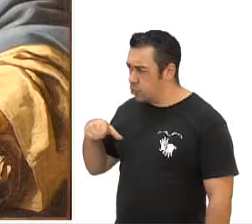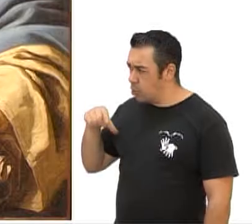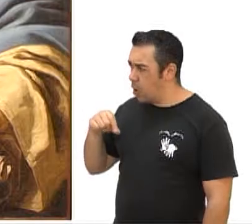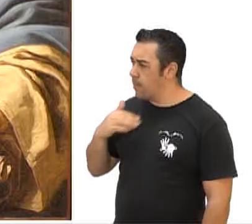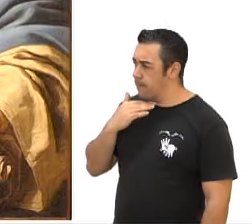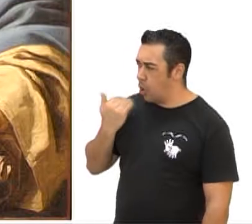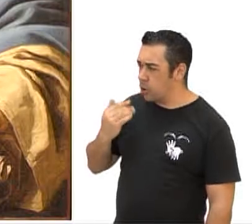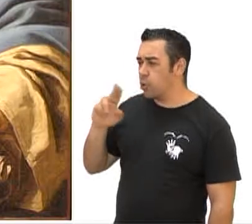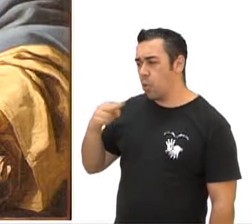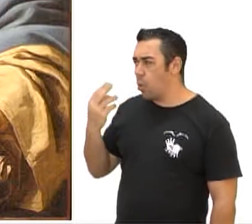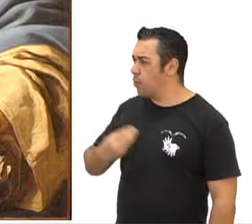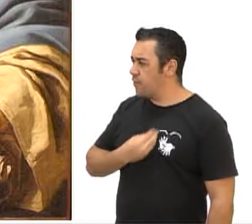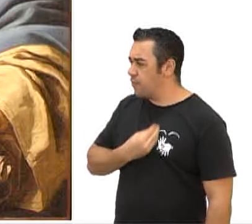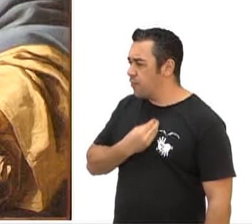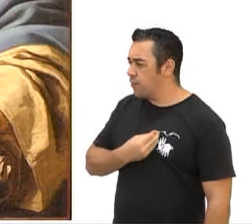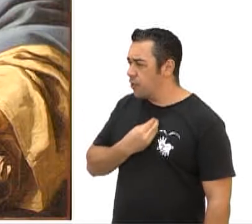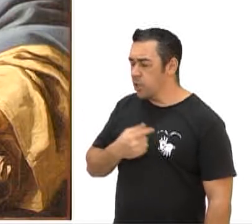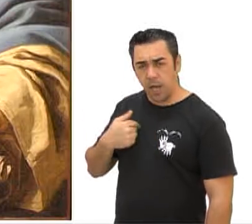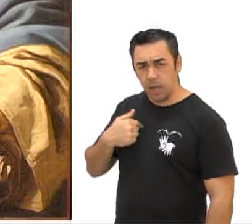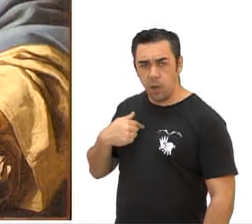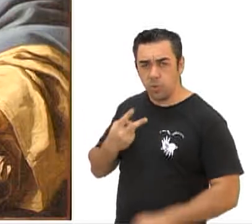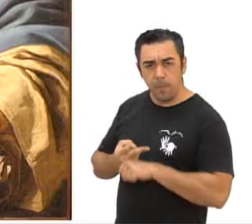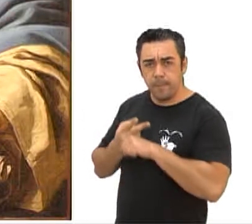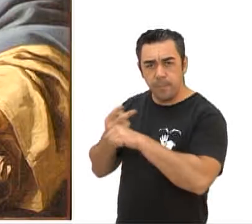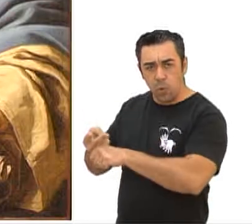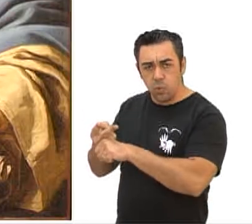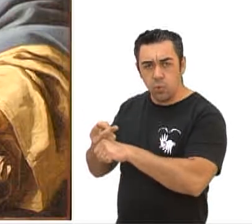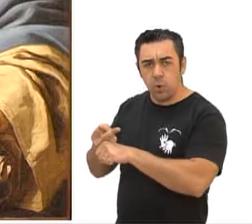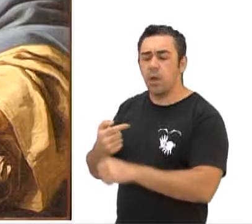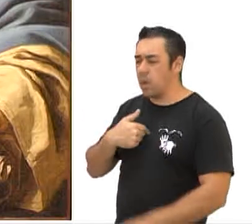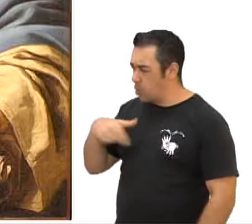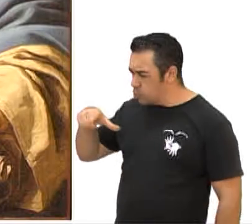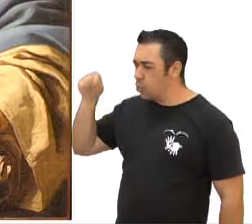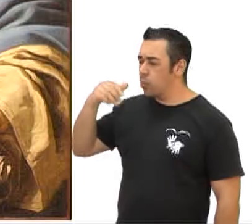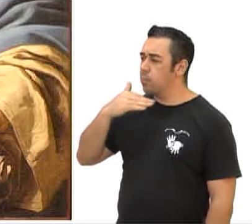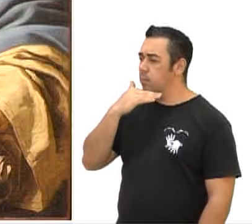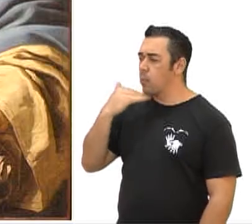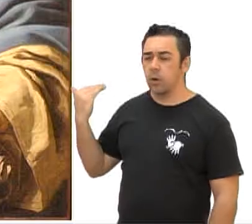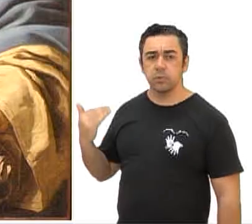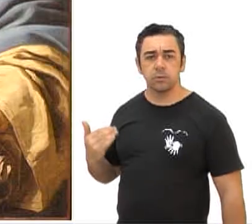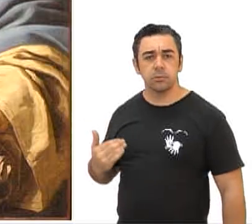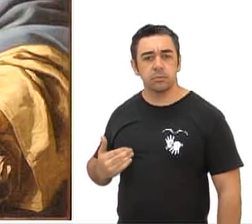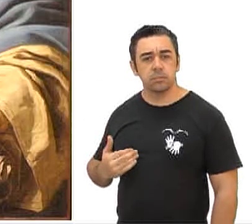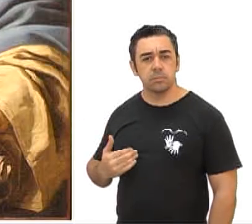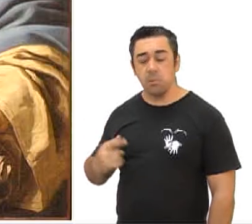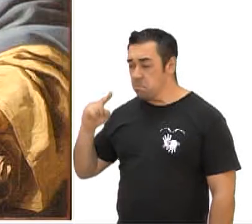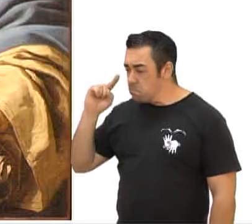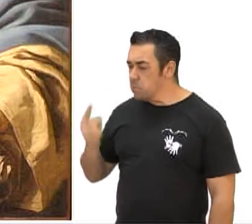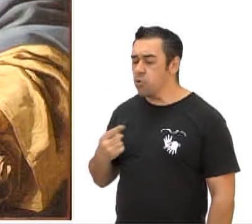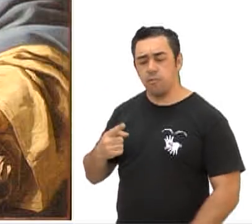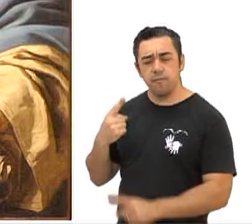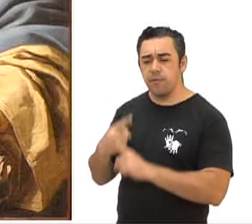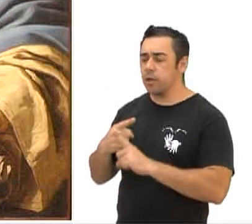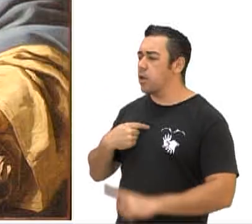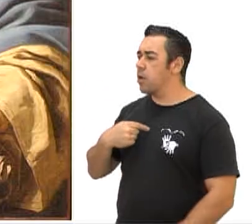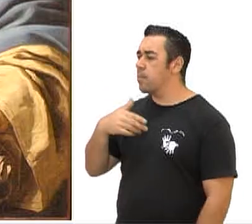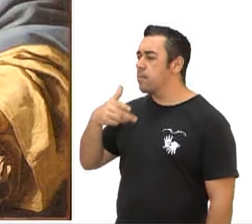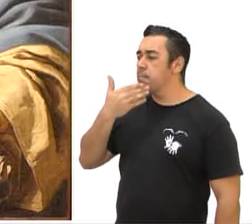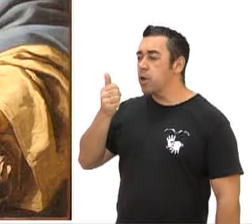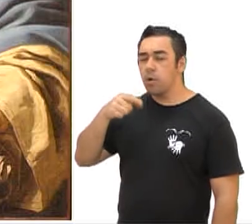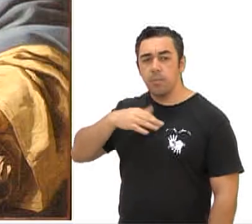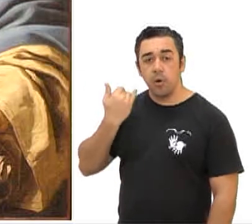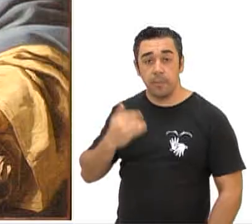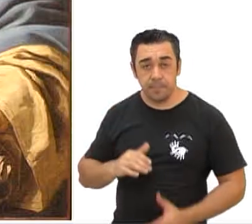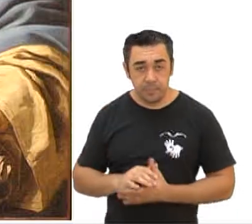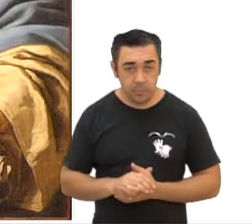entre a morte e uma vida em que eu não busque a verdade, eu prefiro a morte, 1000 vezes a morte. Por quê? Uma